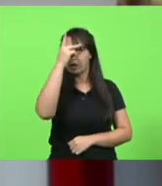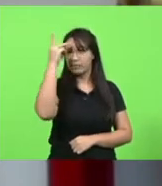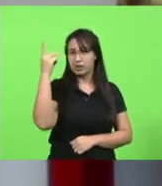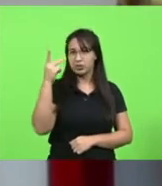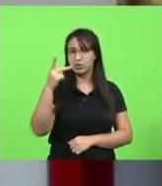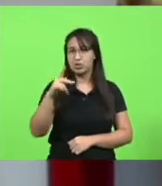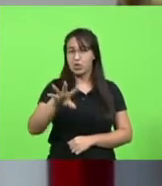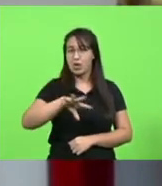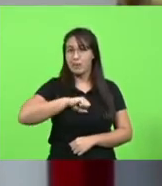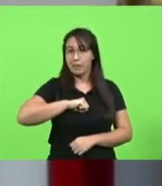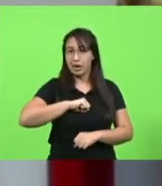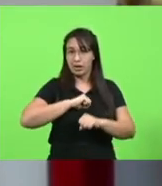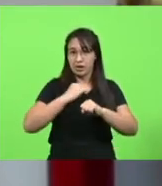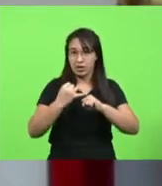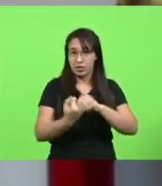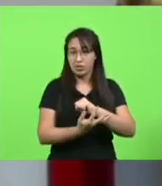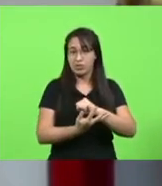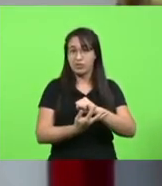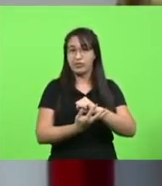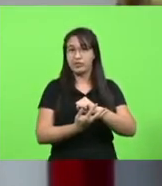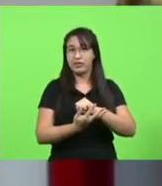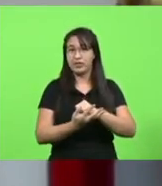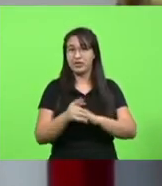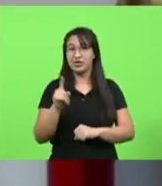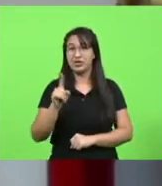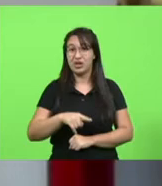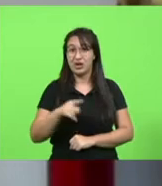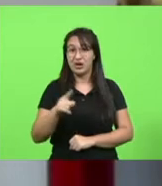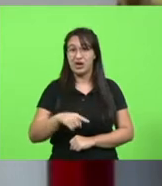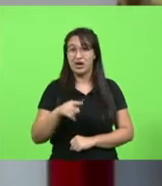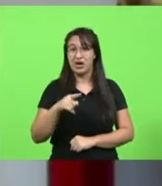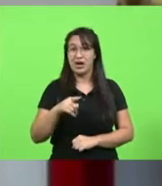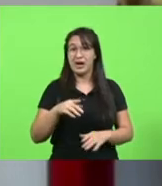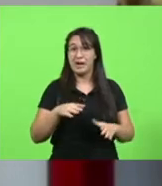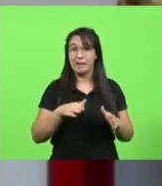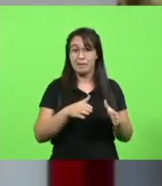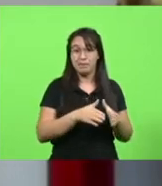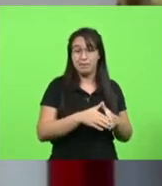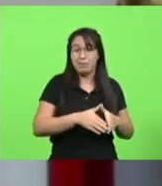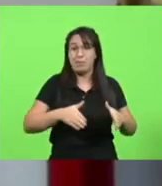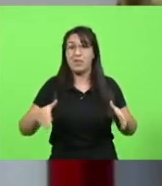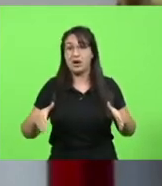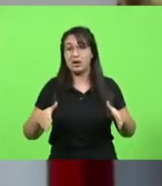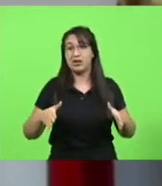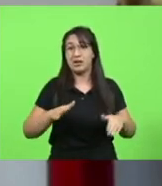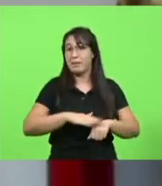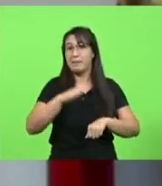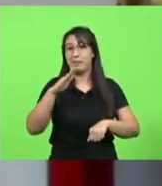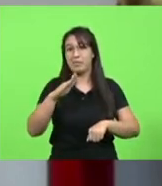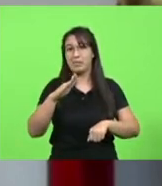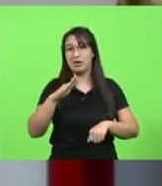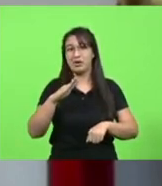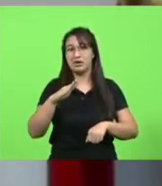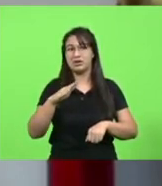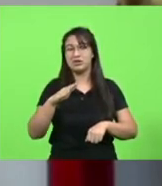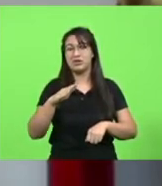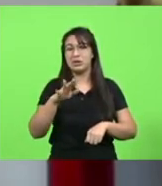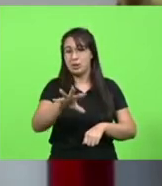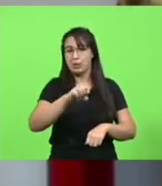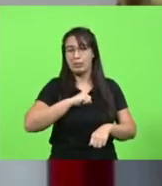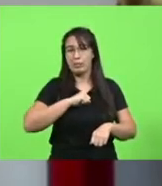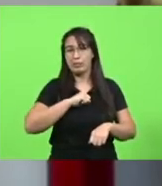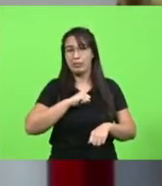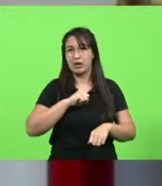contrair o coronavírus é muito maior do que uma pessoa que não tenha essa comorbidade,